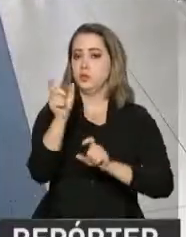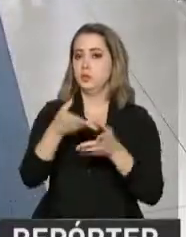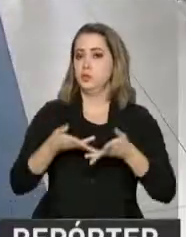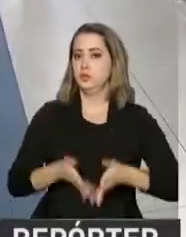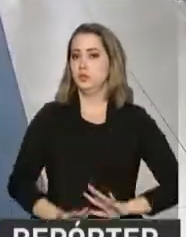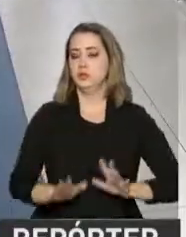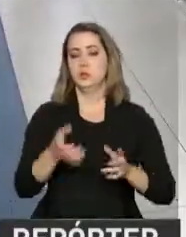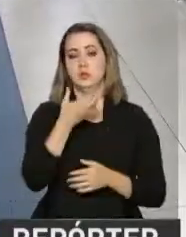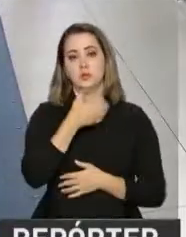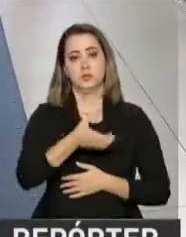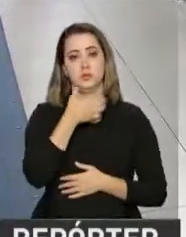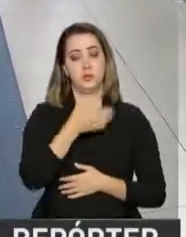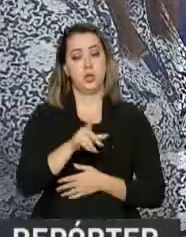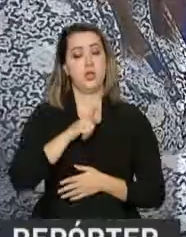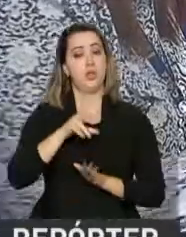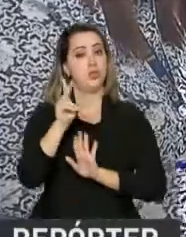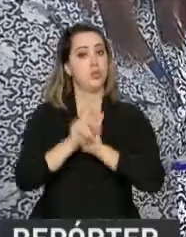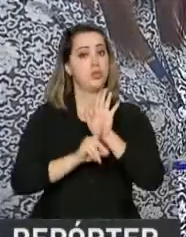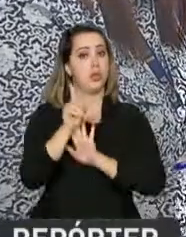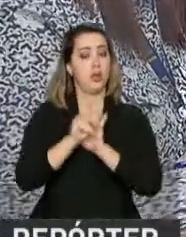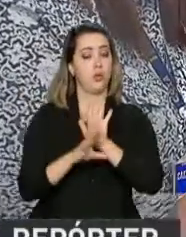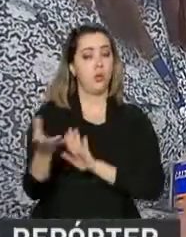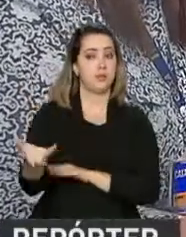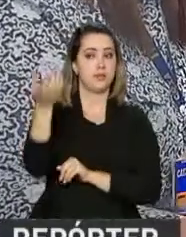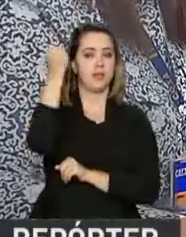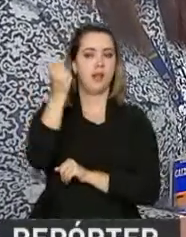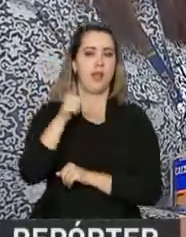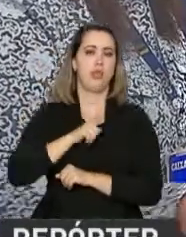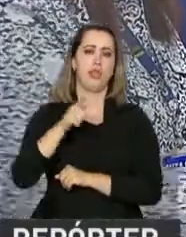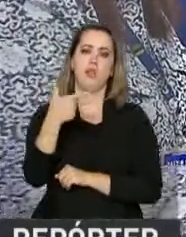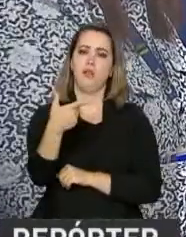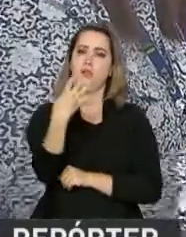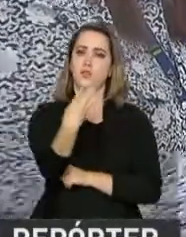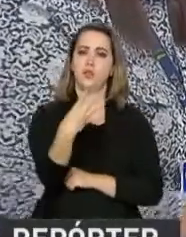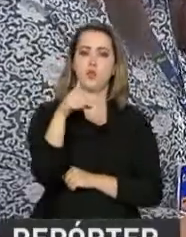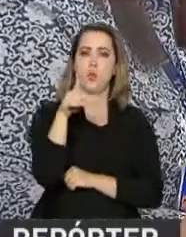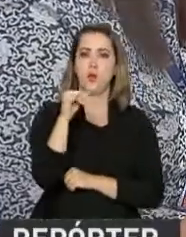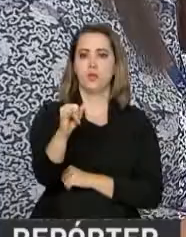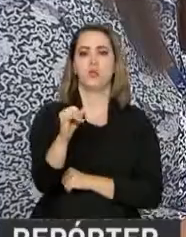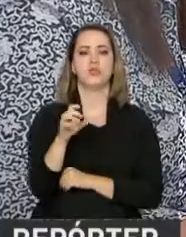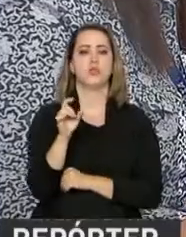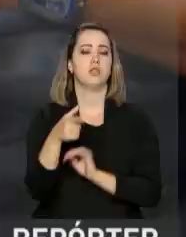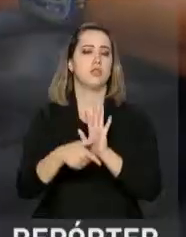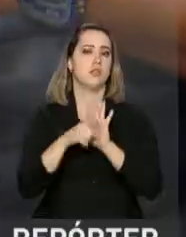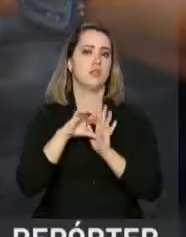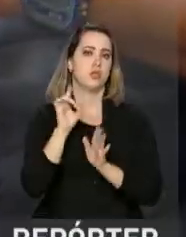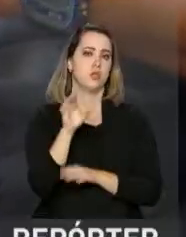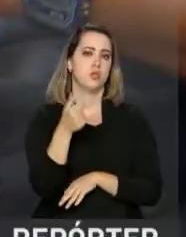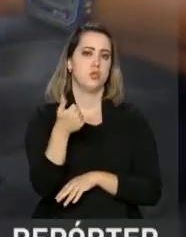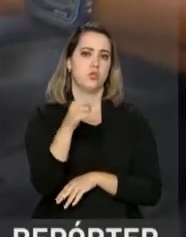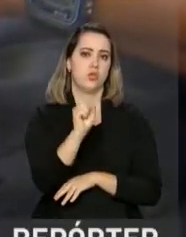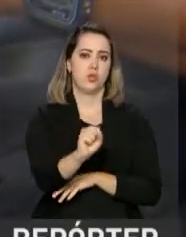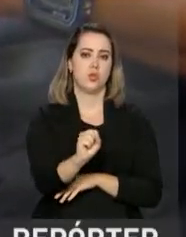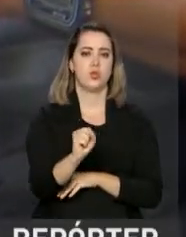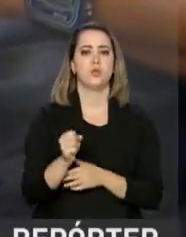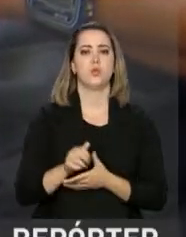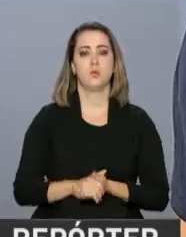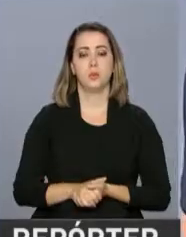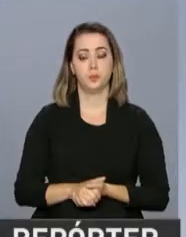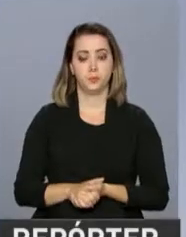nascidos em dezembro com direito ao saque agora tem 24 dias e não mais 18 para retirar o dinheiro